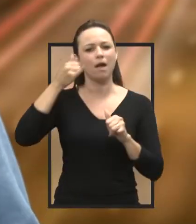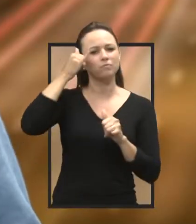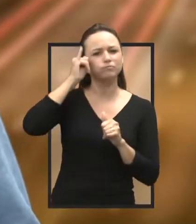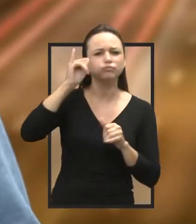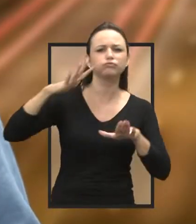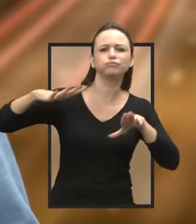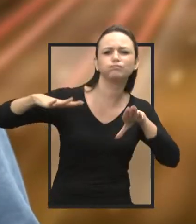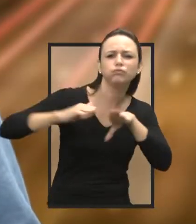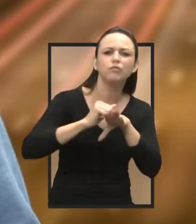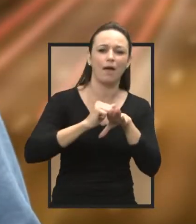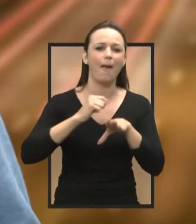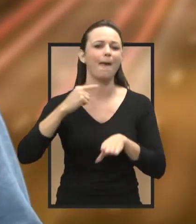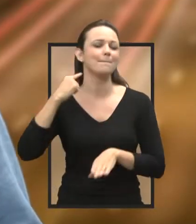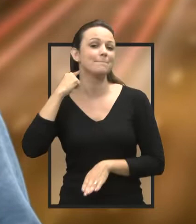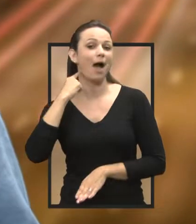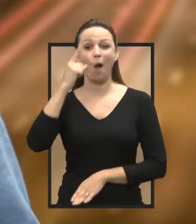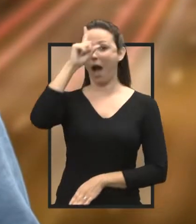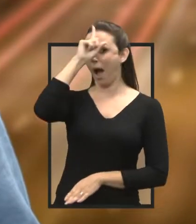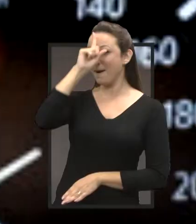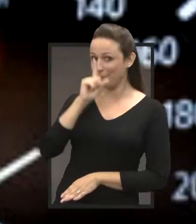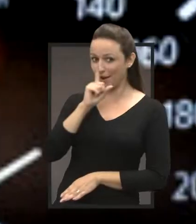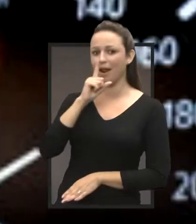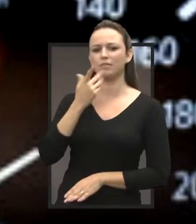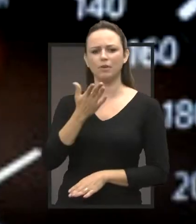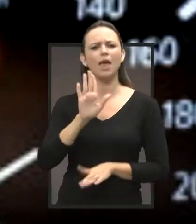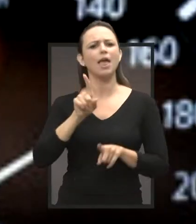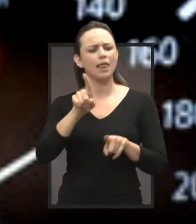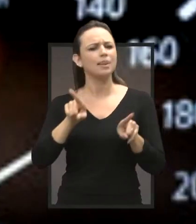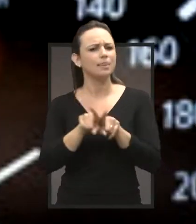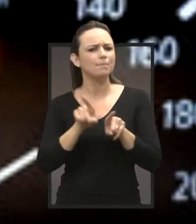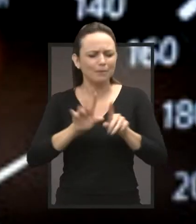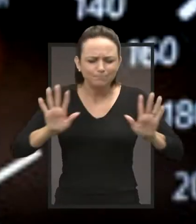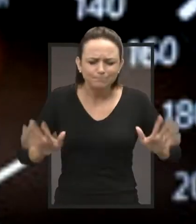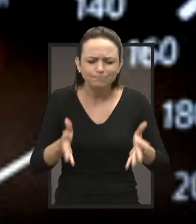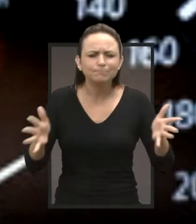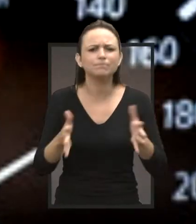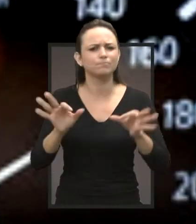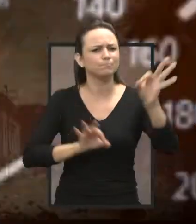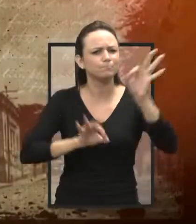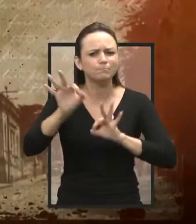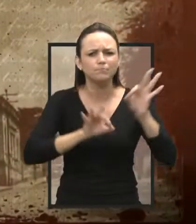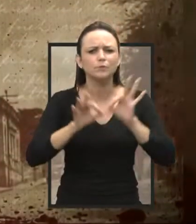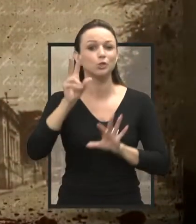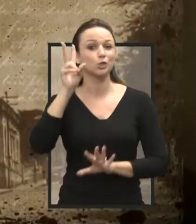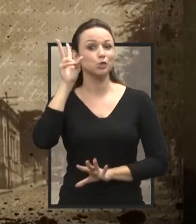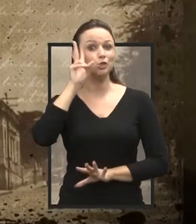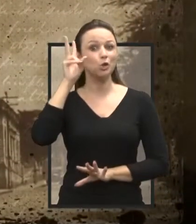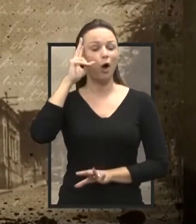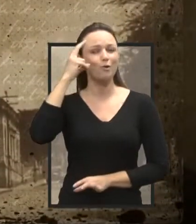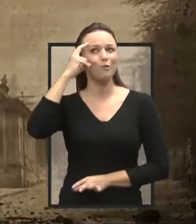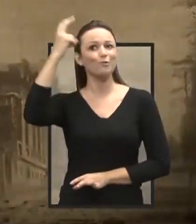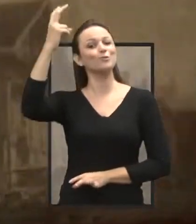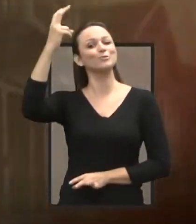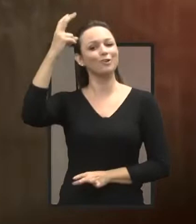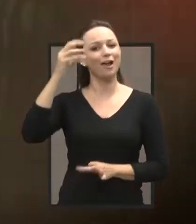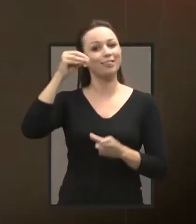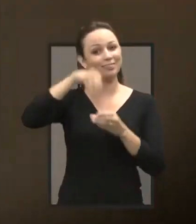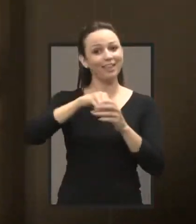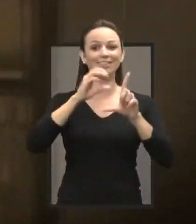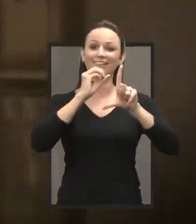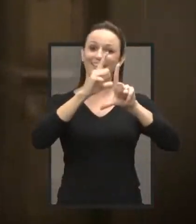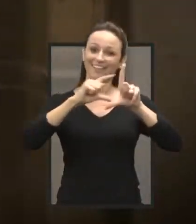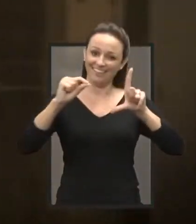acidentes Maio Amarelo, além de ser um grande incentivador da criação de programas históricos e culturais na TV